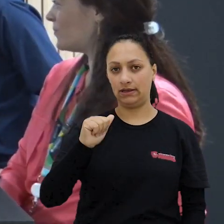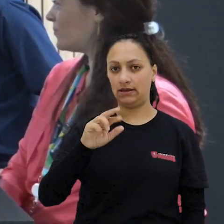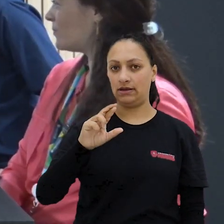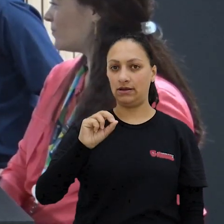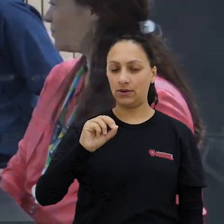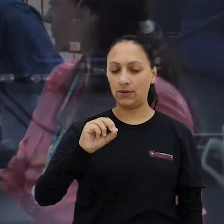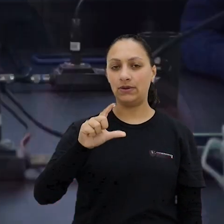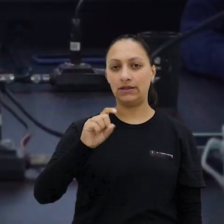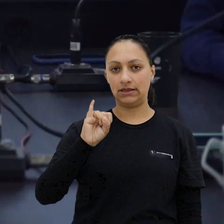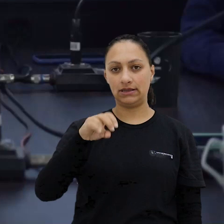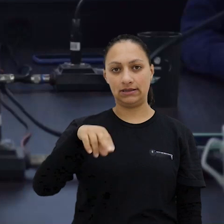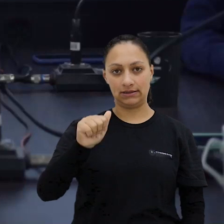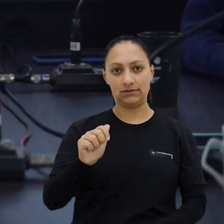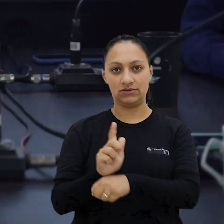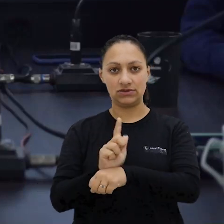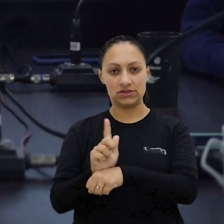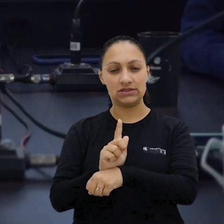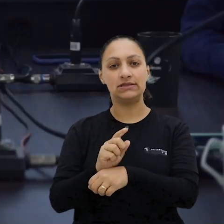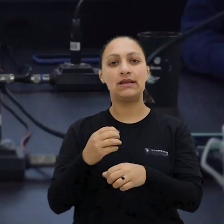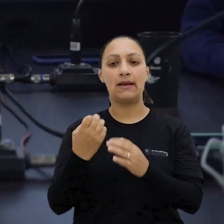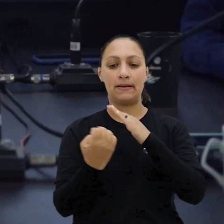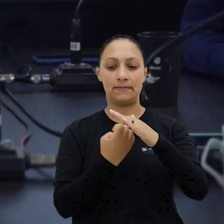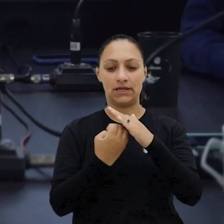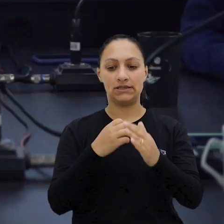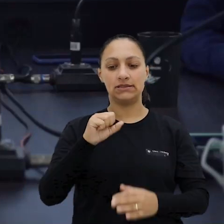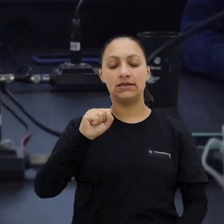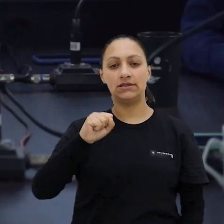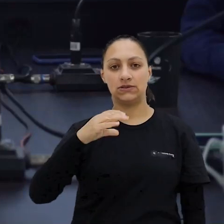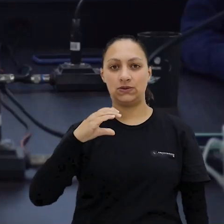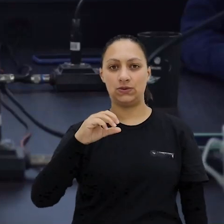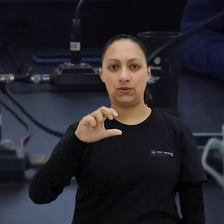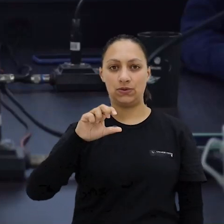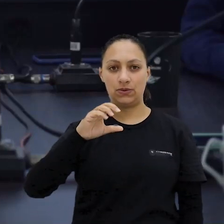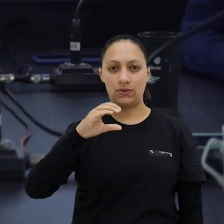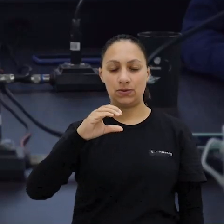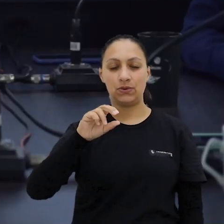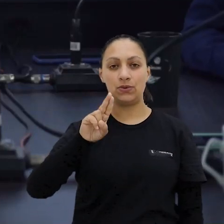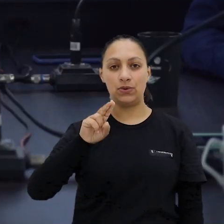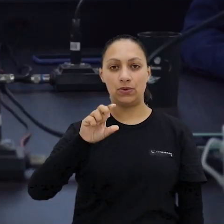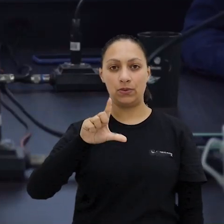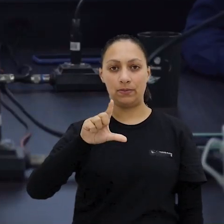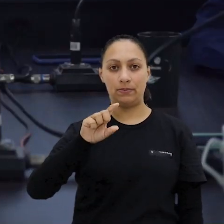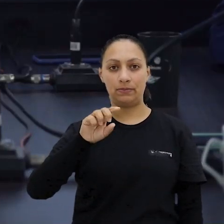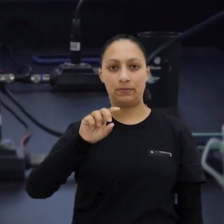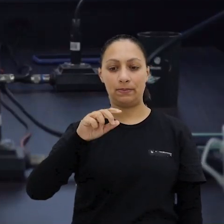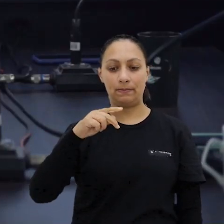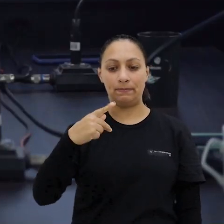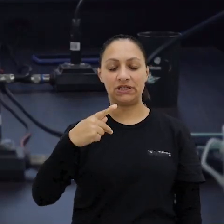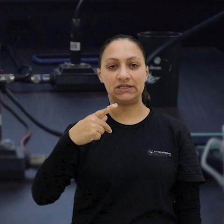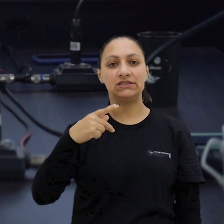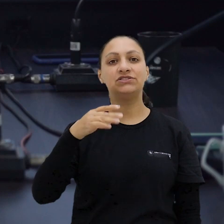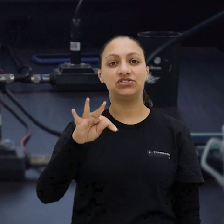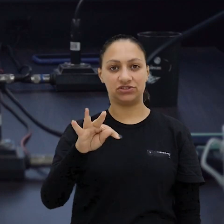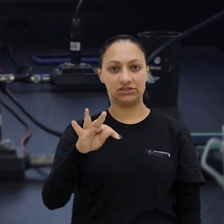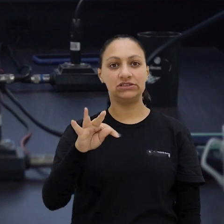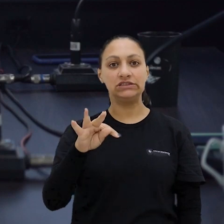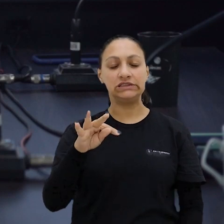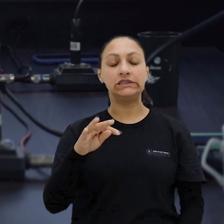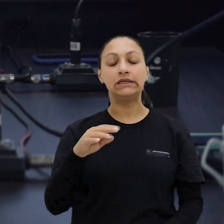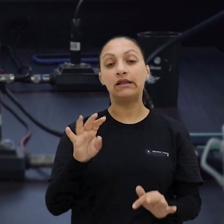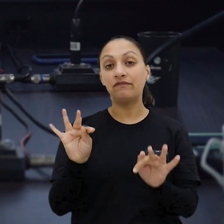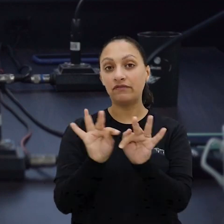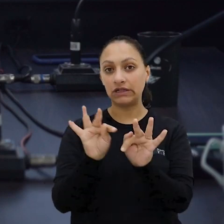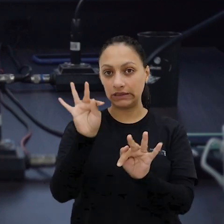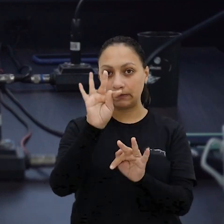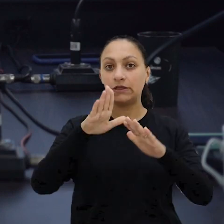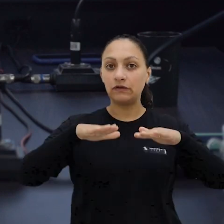Leonel, sou gestora da Sculpt, que é uma empresa residente do Fevale Tech Park. E a gente também